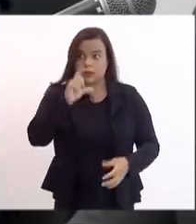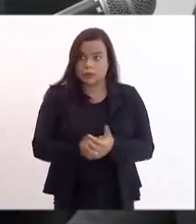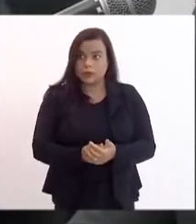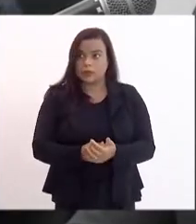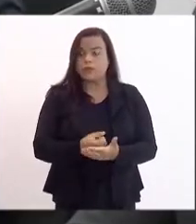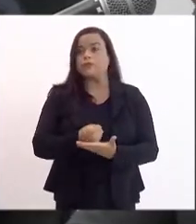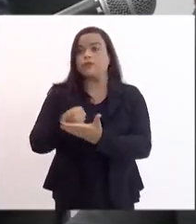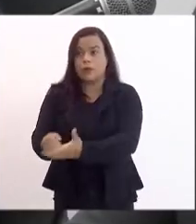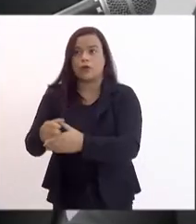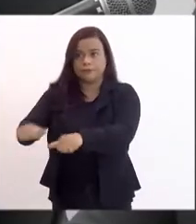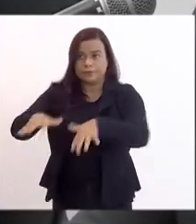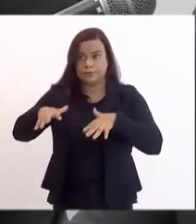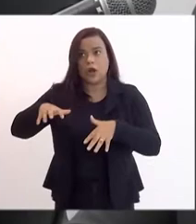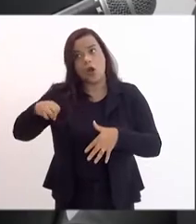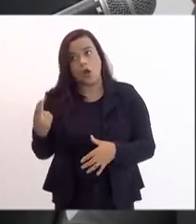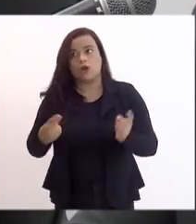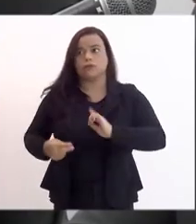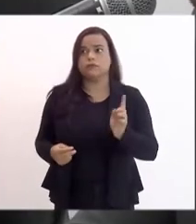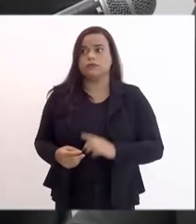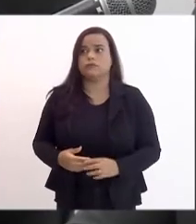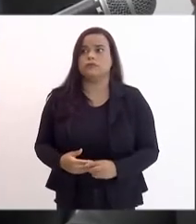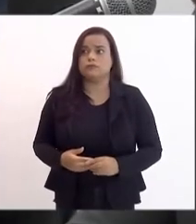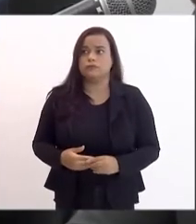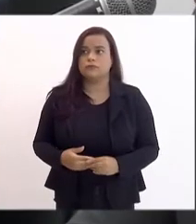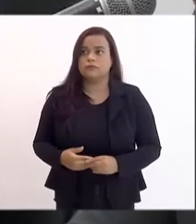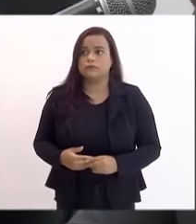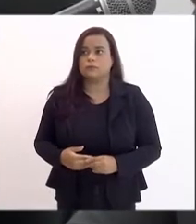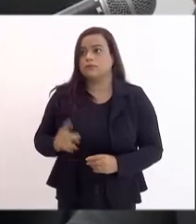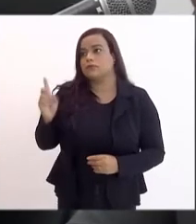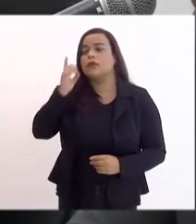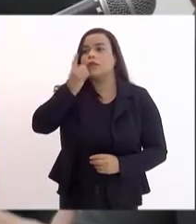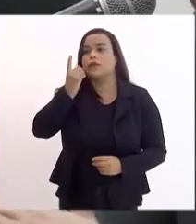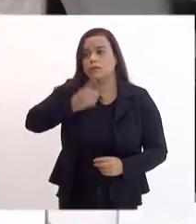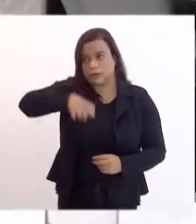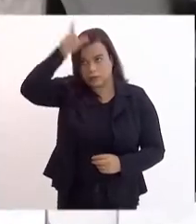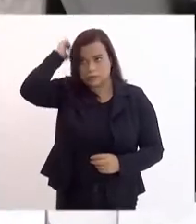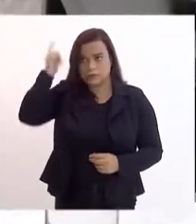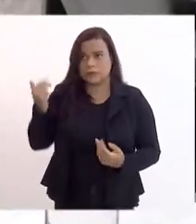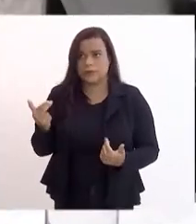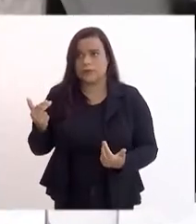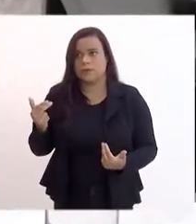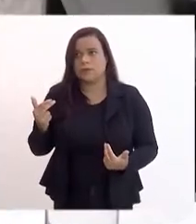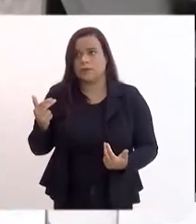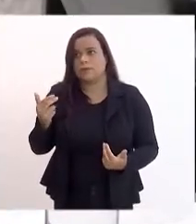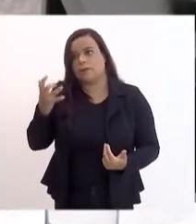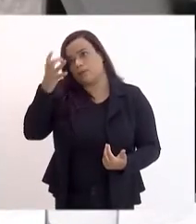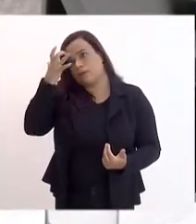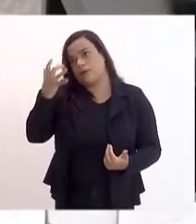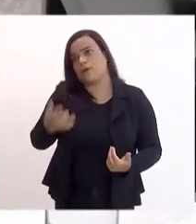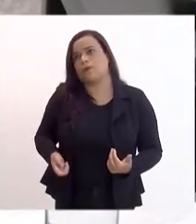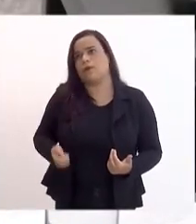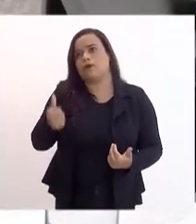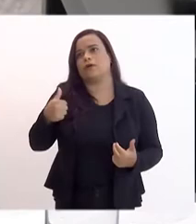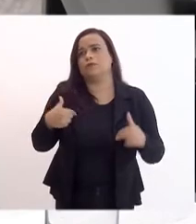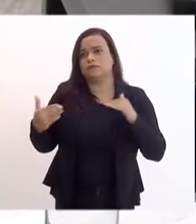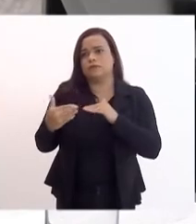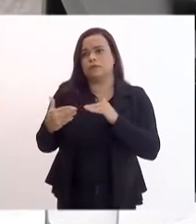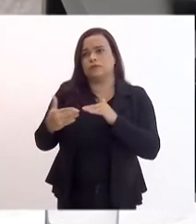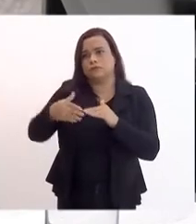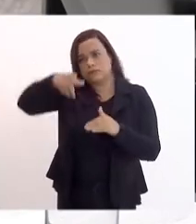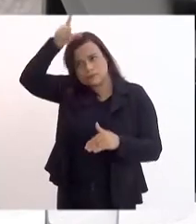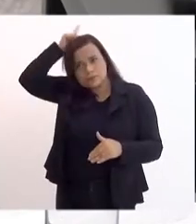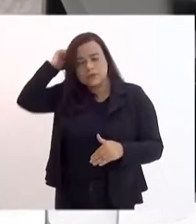plenário. Não é a CCJ que tem que definir. Deputado Luiz Paulo, mas tenho quase que convicção que vou... Mas eu vou terminar a minha fala... Com a fala do deputado Luiz